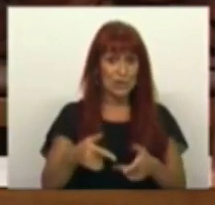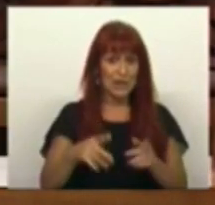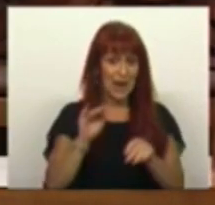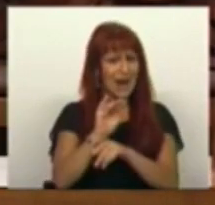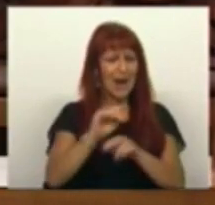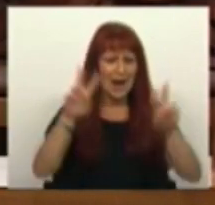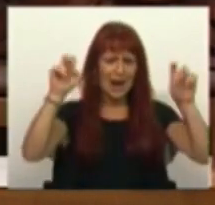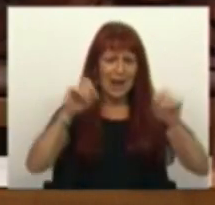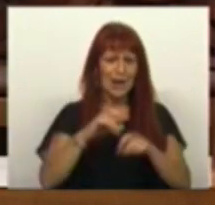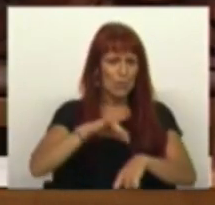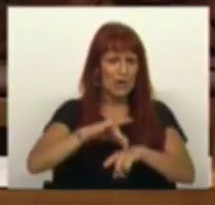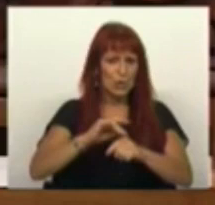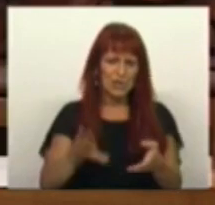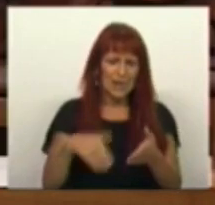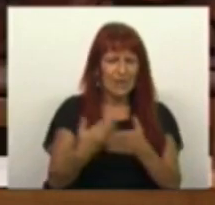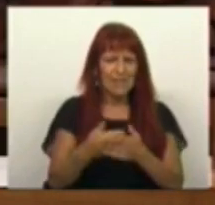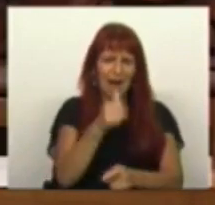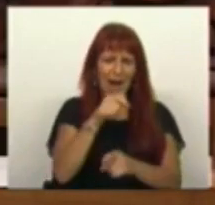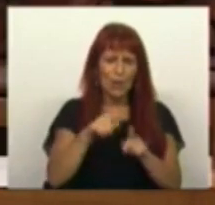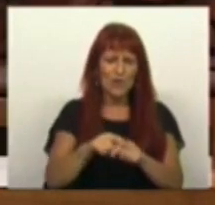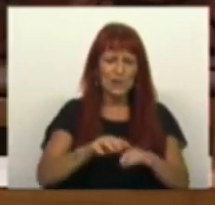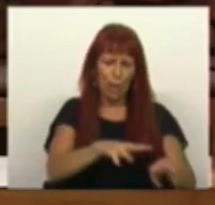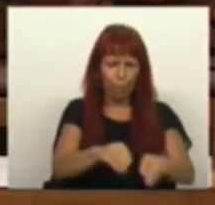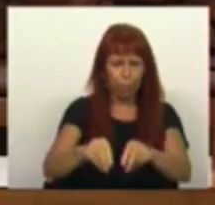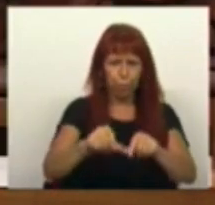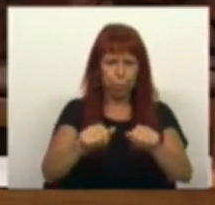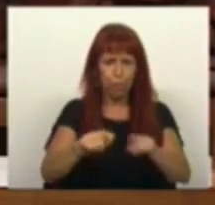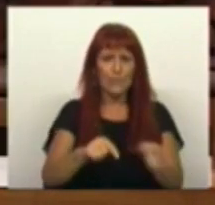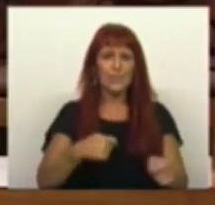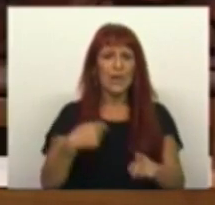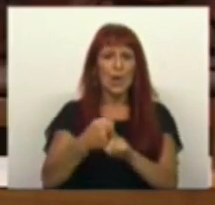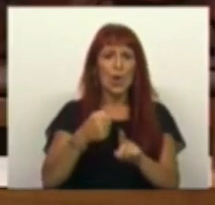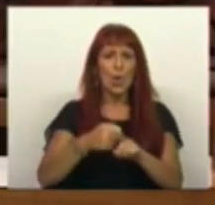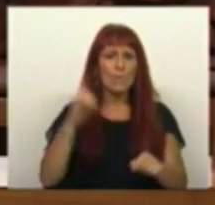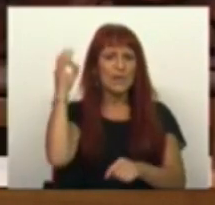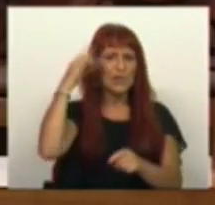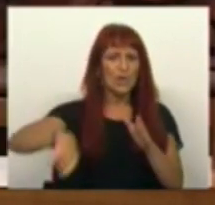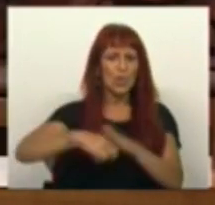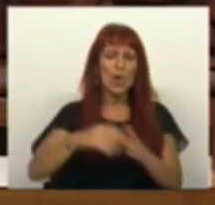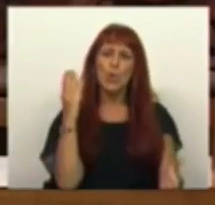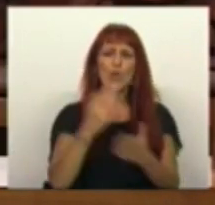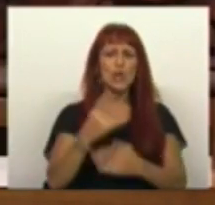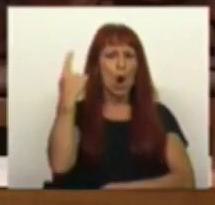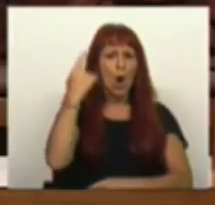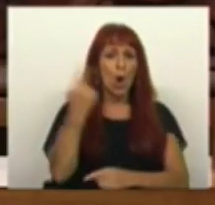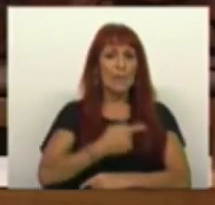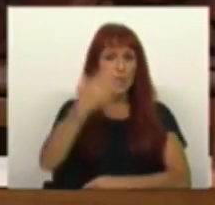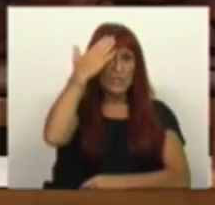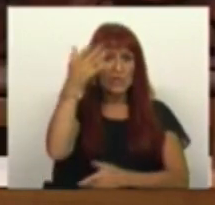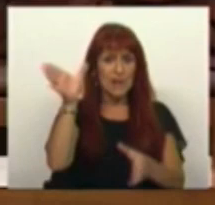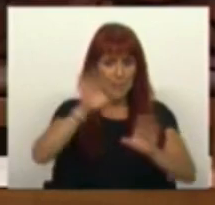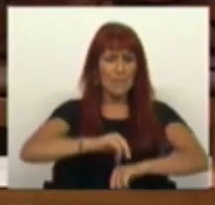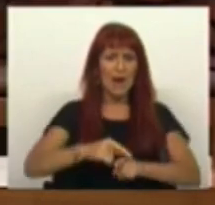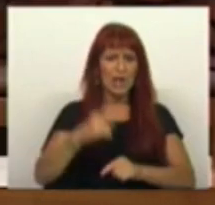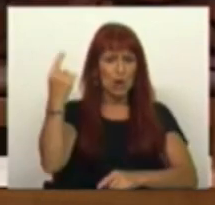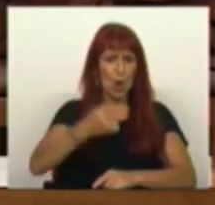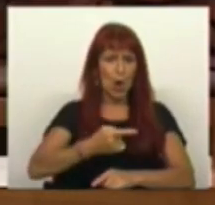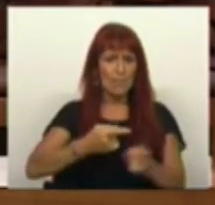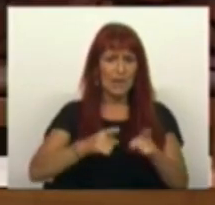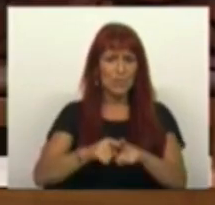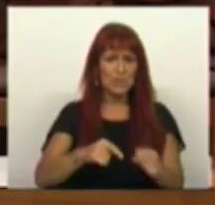alimentar uma praga ou acrescentar água ao lamaçal. O combate à corrupção não é só uma obrigação moral e é mais do que uma